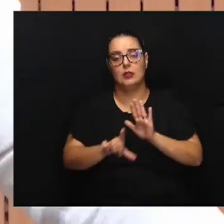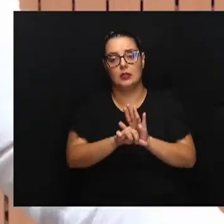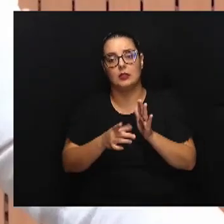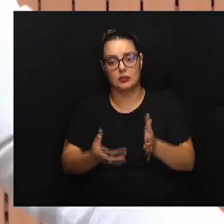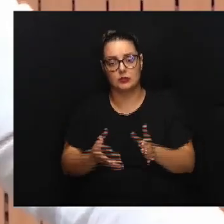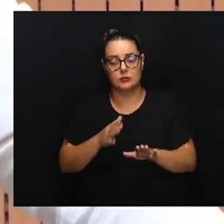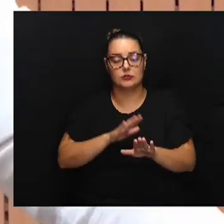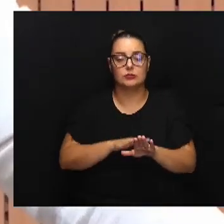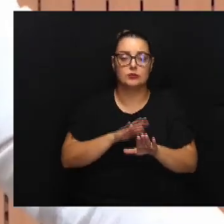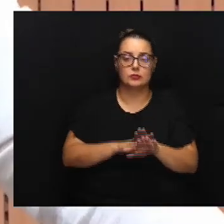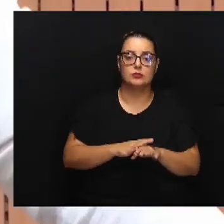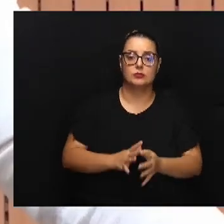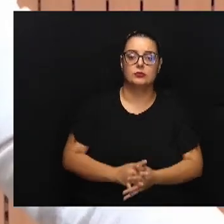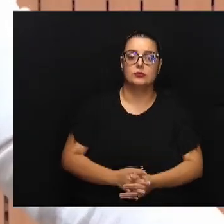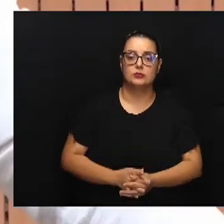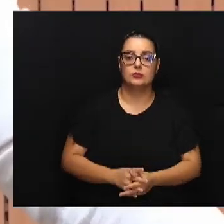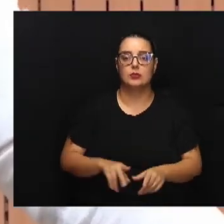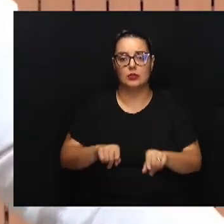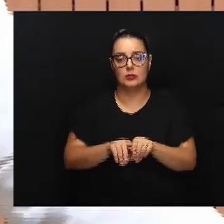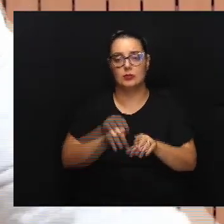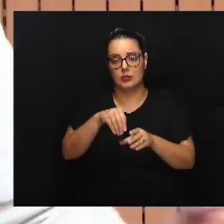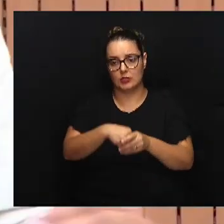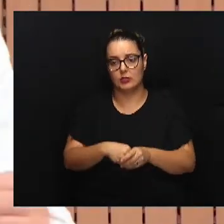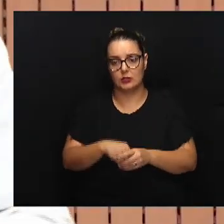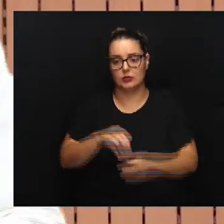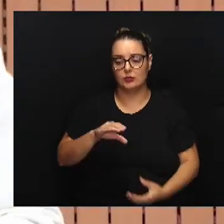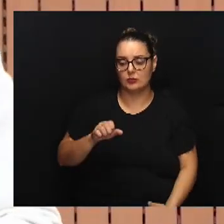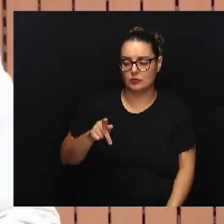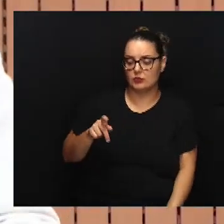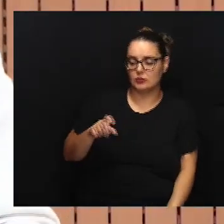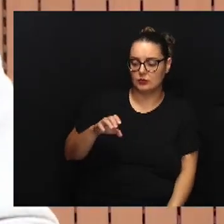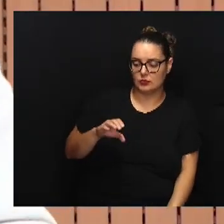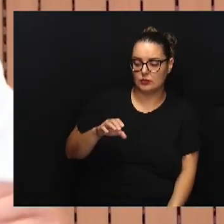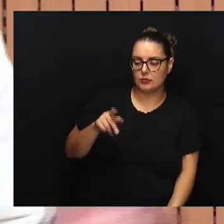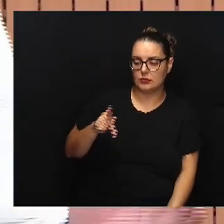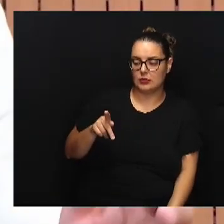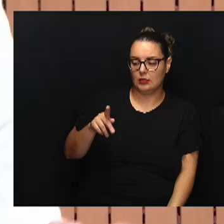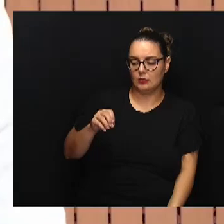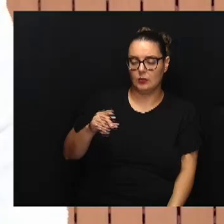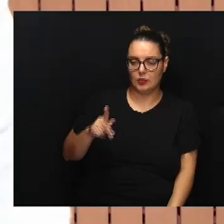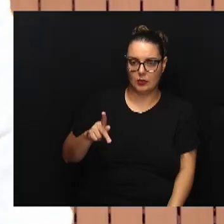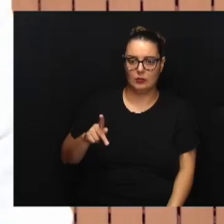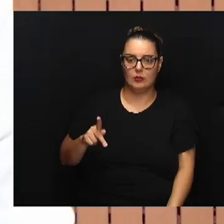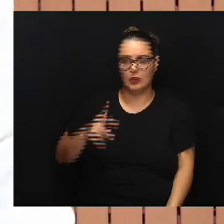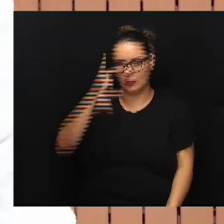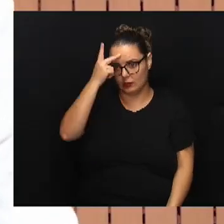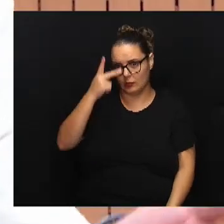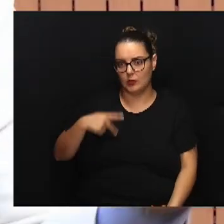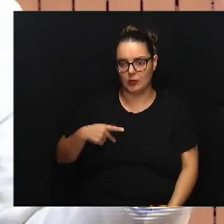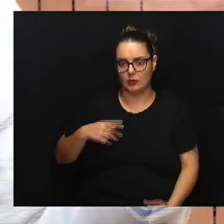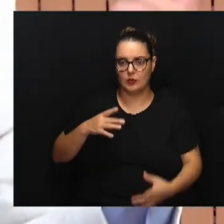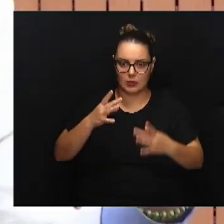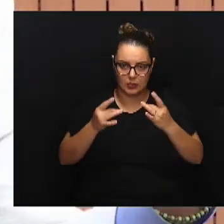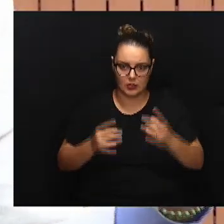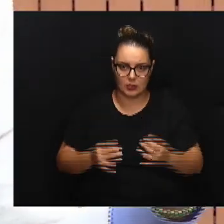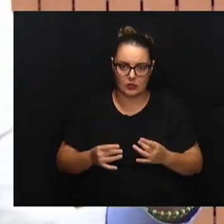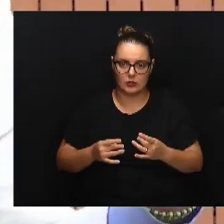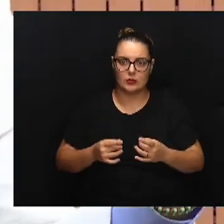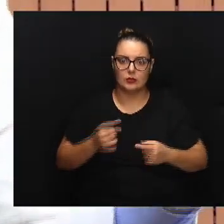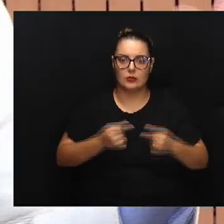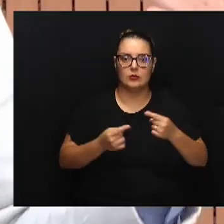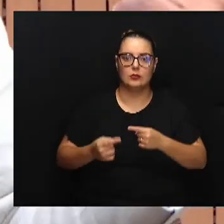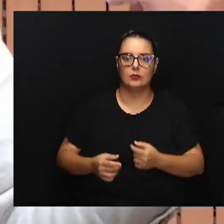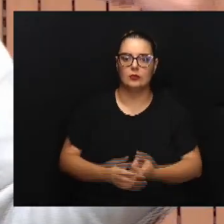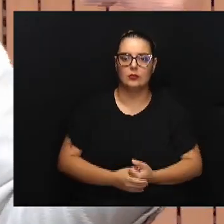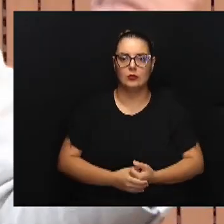de atuar. E também, dentro do próprio CEPOP, né, a definição, quando nós chegamos aqui na discussão, pode passar,